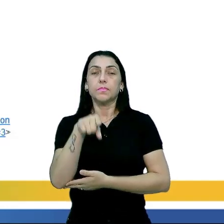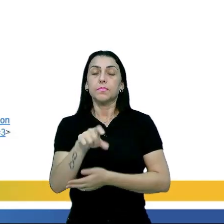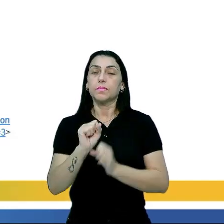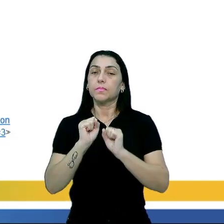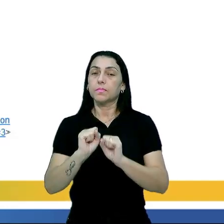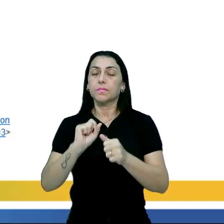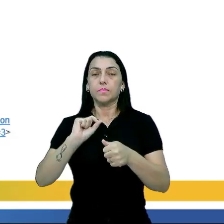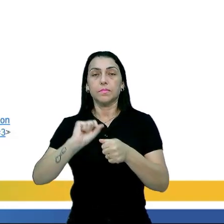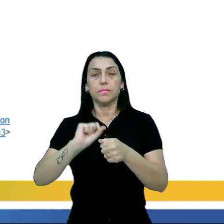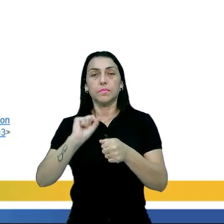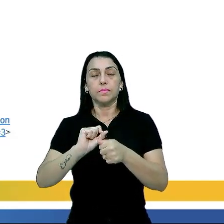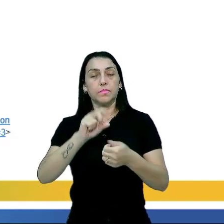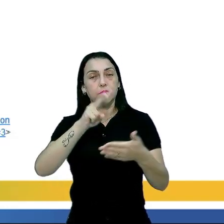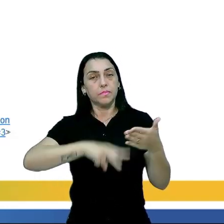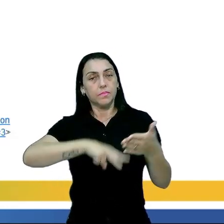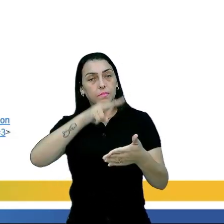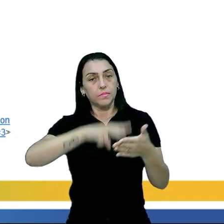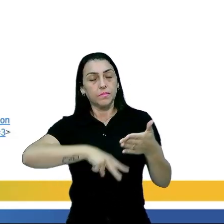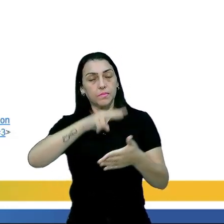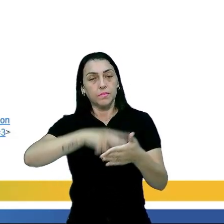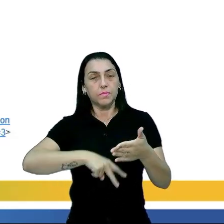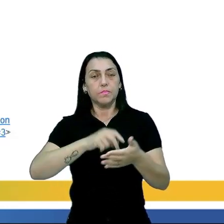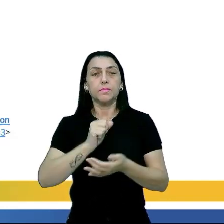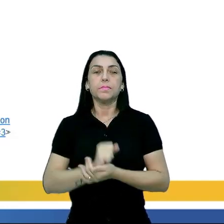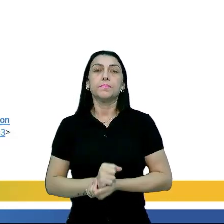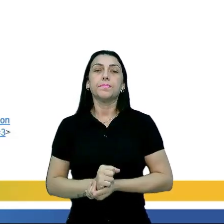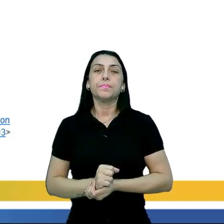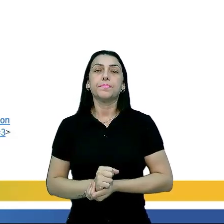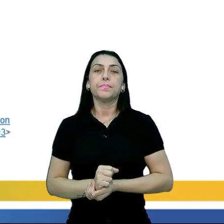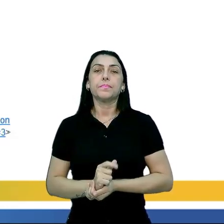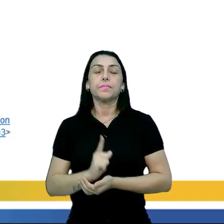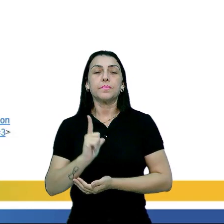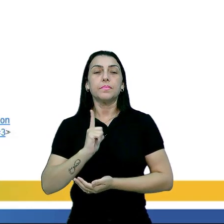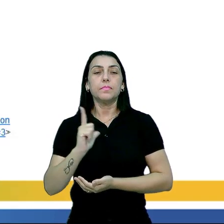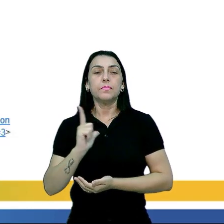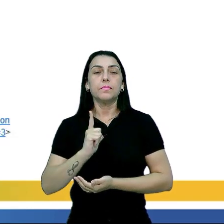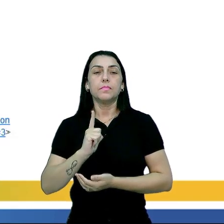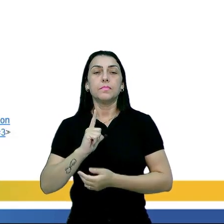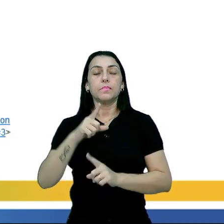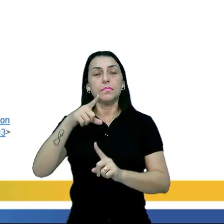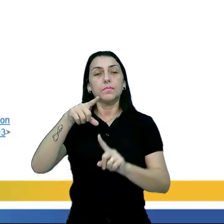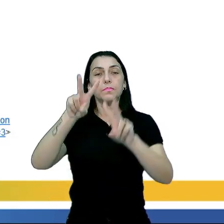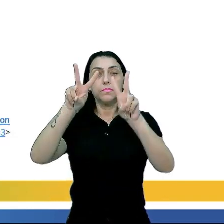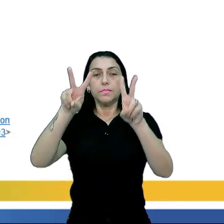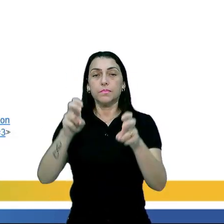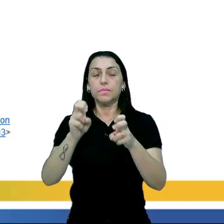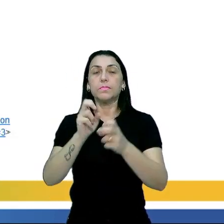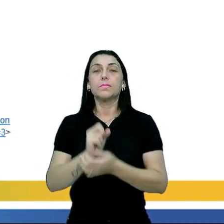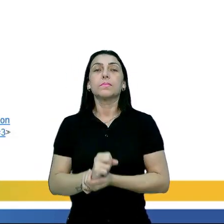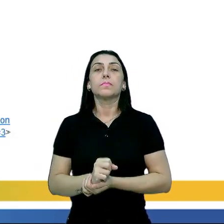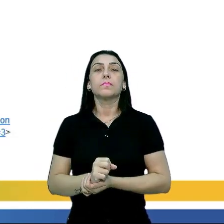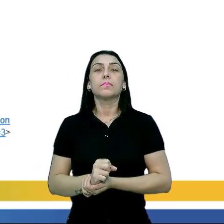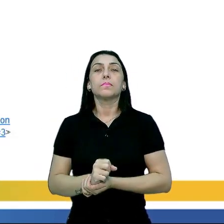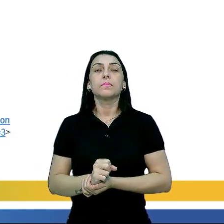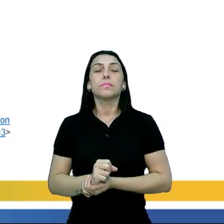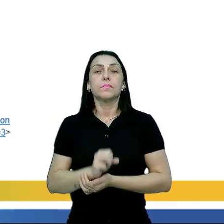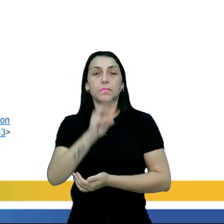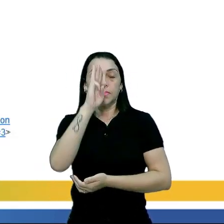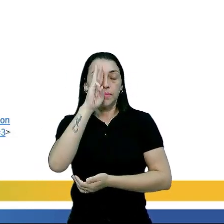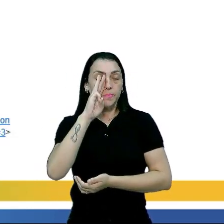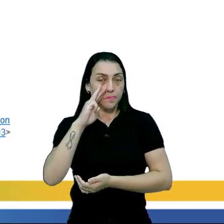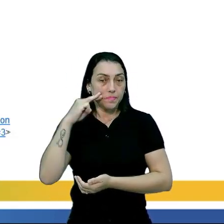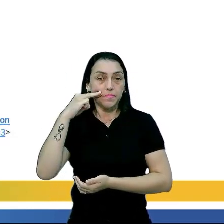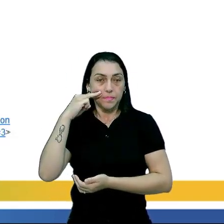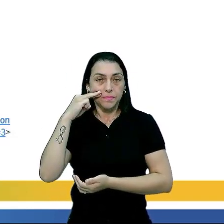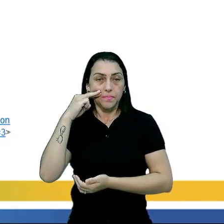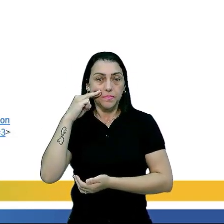podem fazer a leitura da mesma. Nós temos aí no título, na parte superior, nós temos Karl